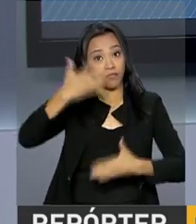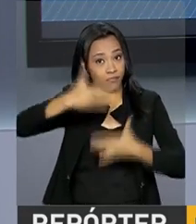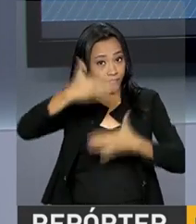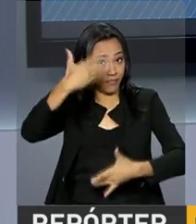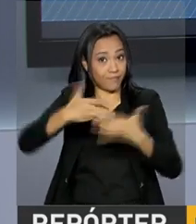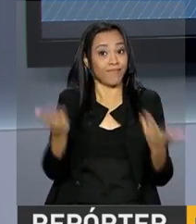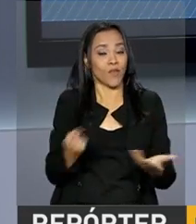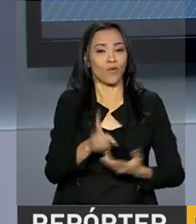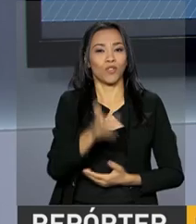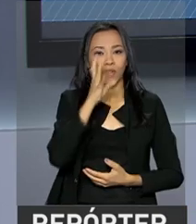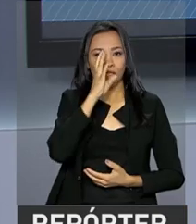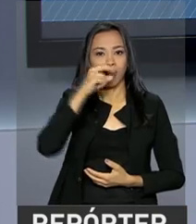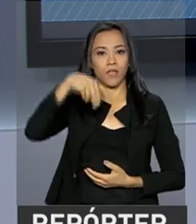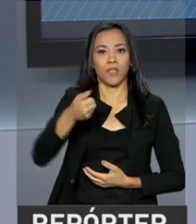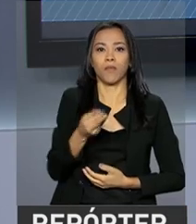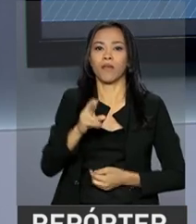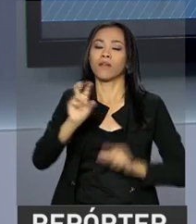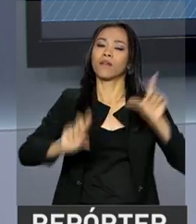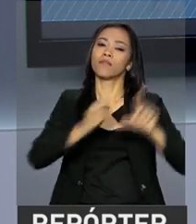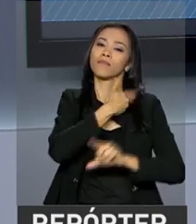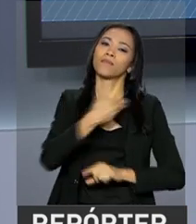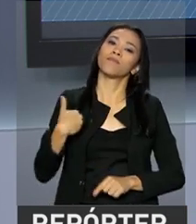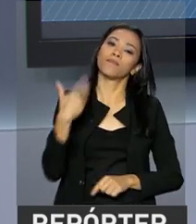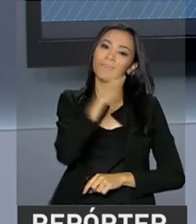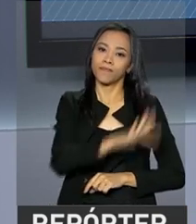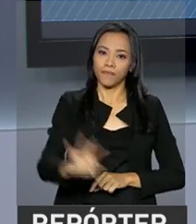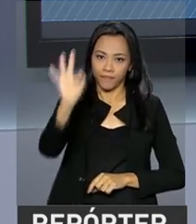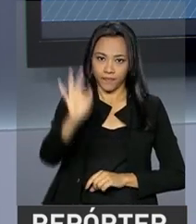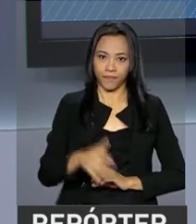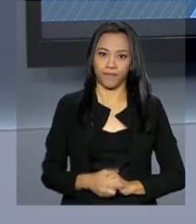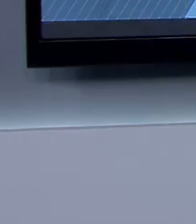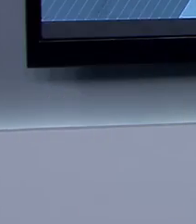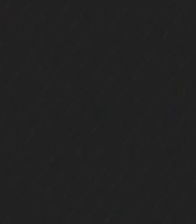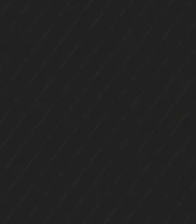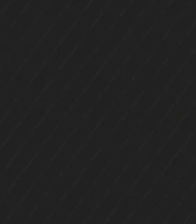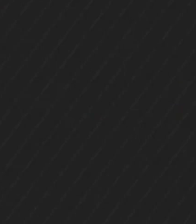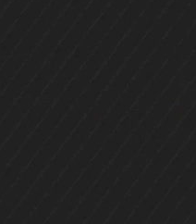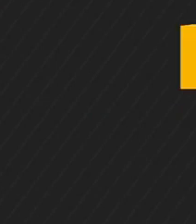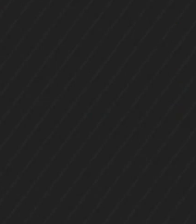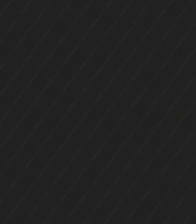sociais Continue com a gente NBR a TV do Governo Federal